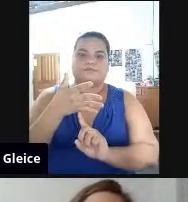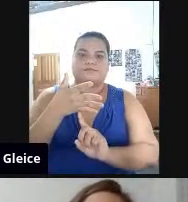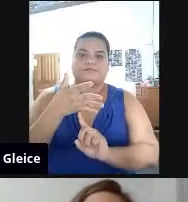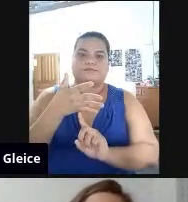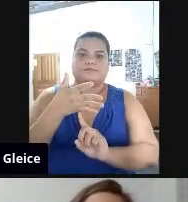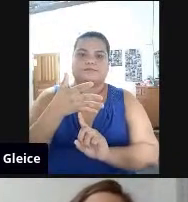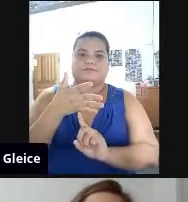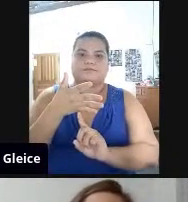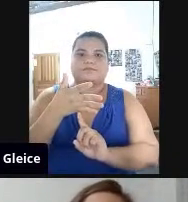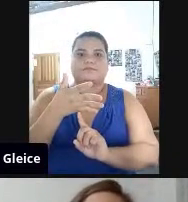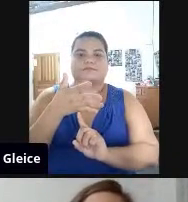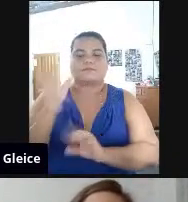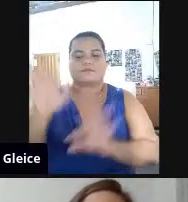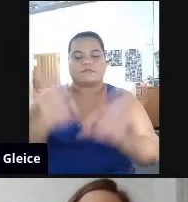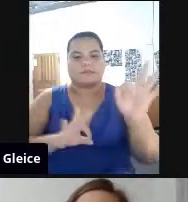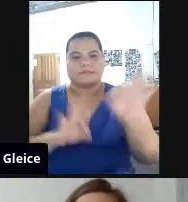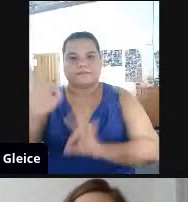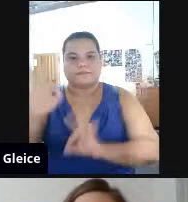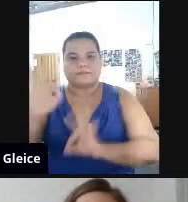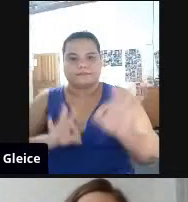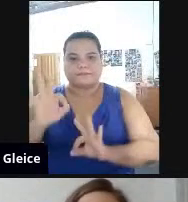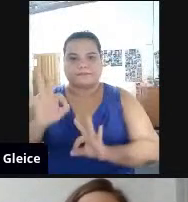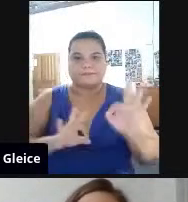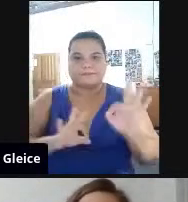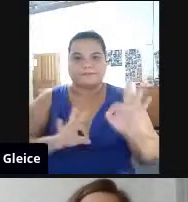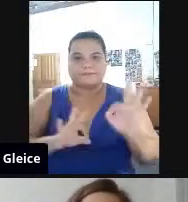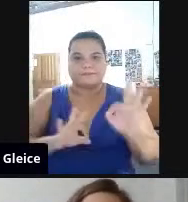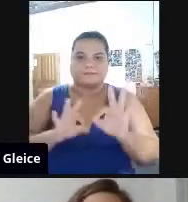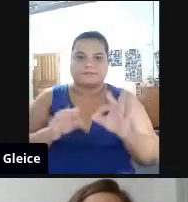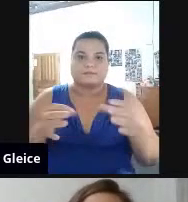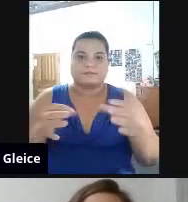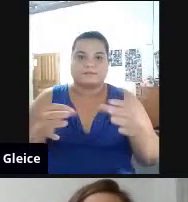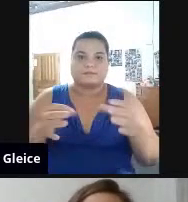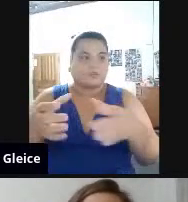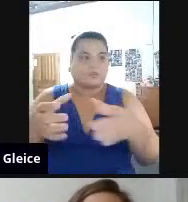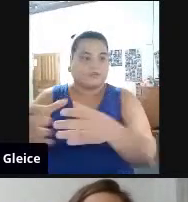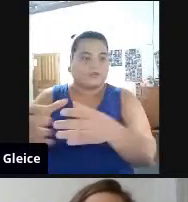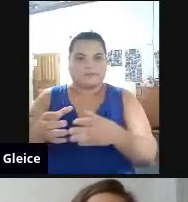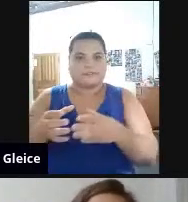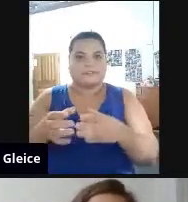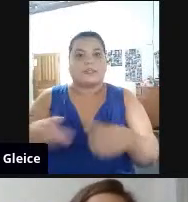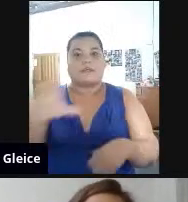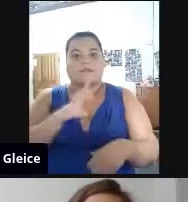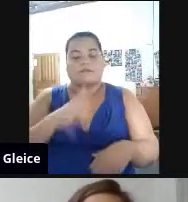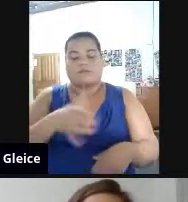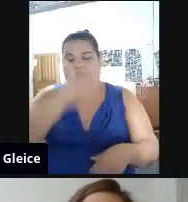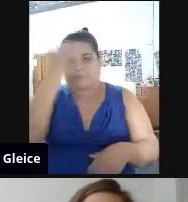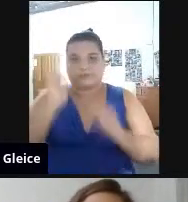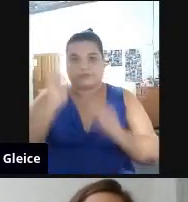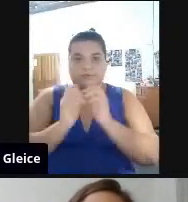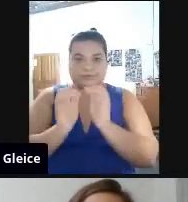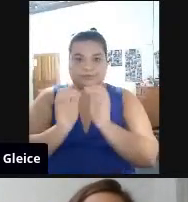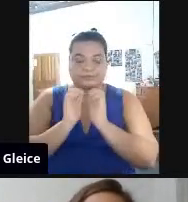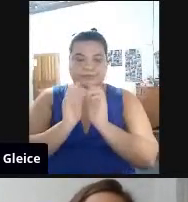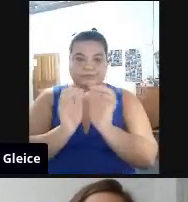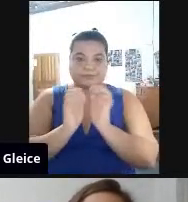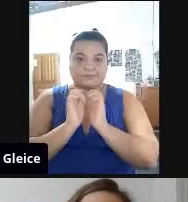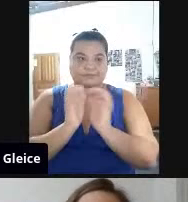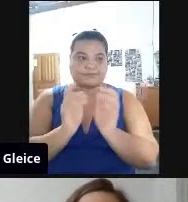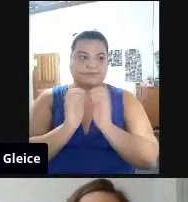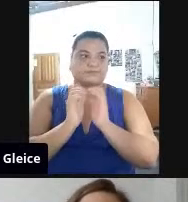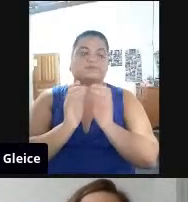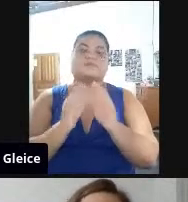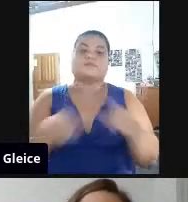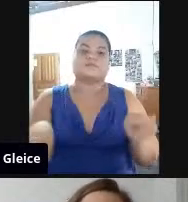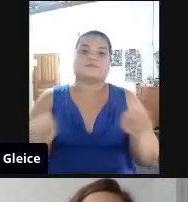ações em locais que atendem esse público. Eu trouxe eu também, né,